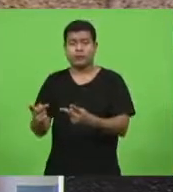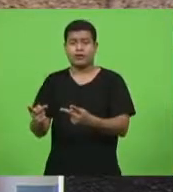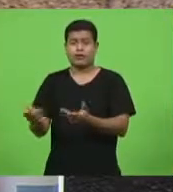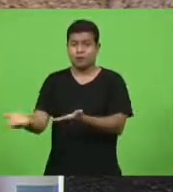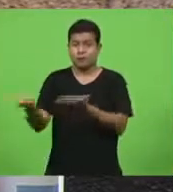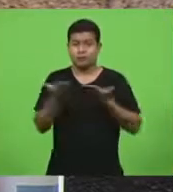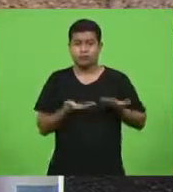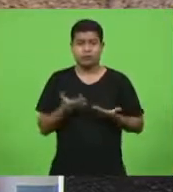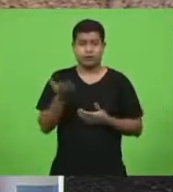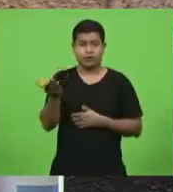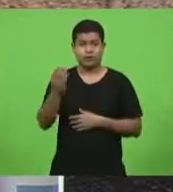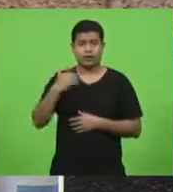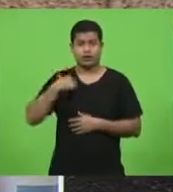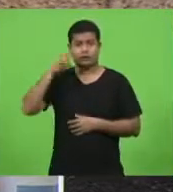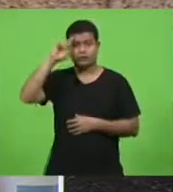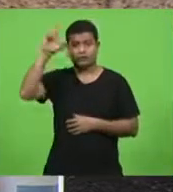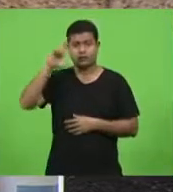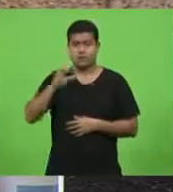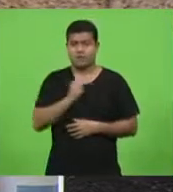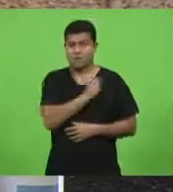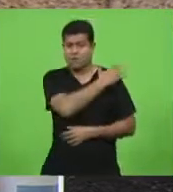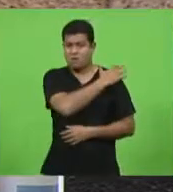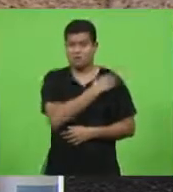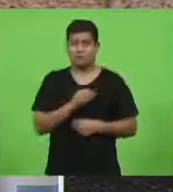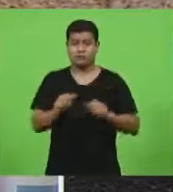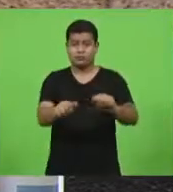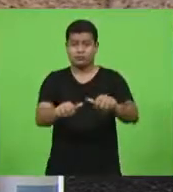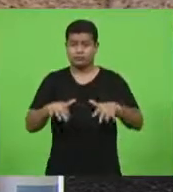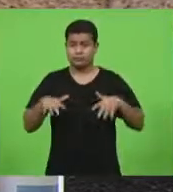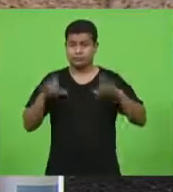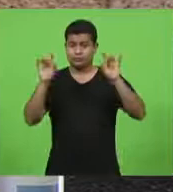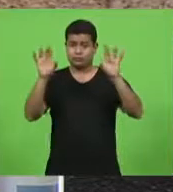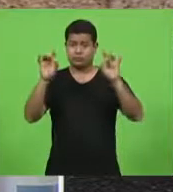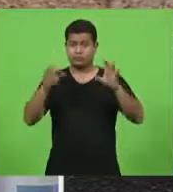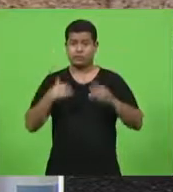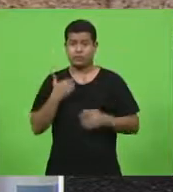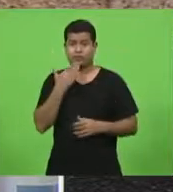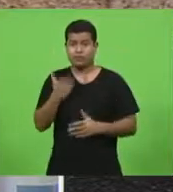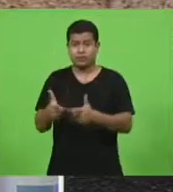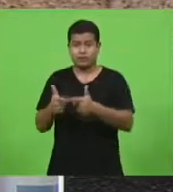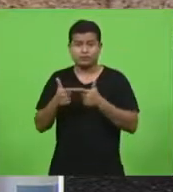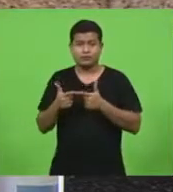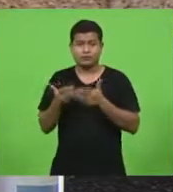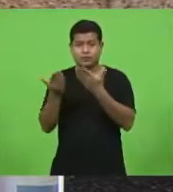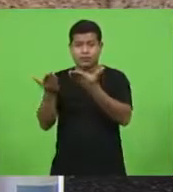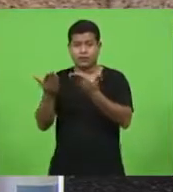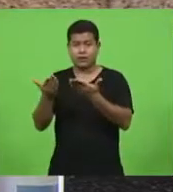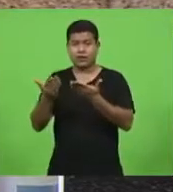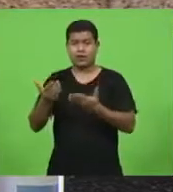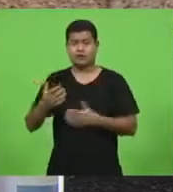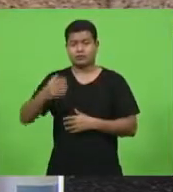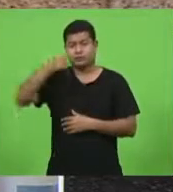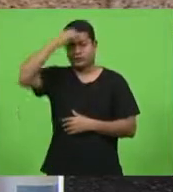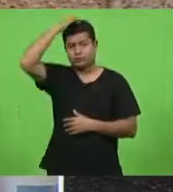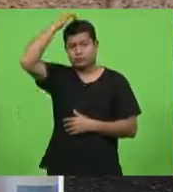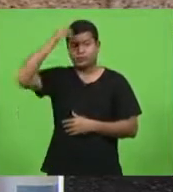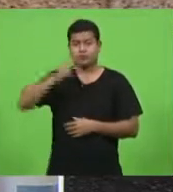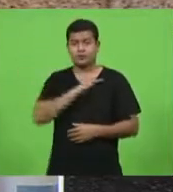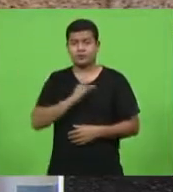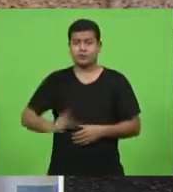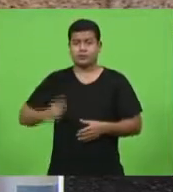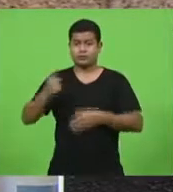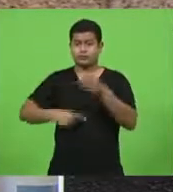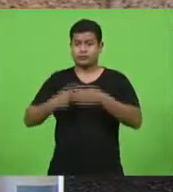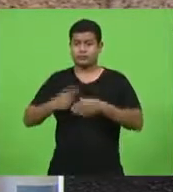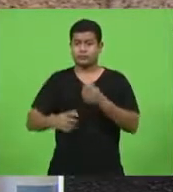aqui, através de uma sessão especial. Então, peço a vênia ali ao deputado coronel Mocelin, que é presidente da Comissão de